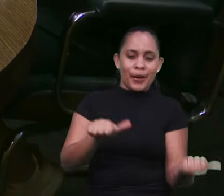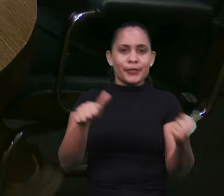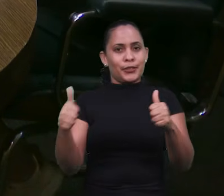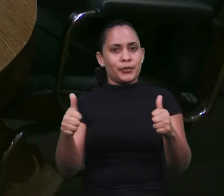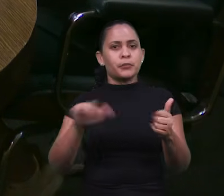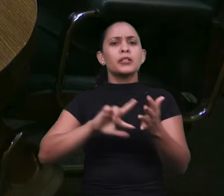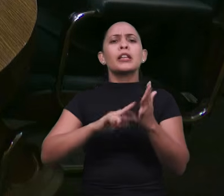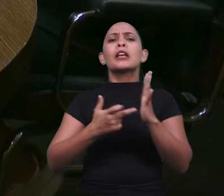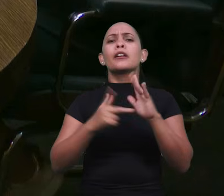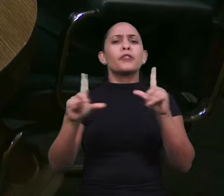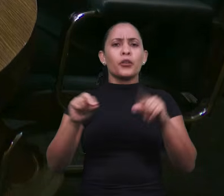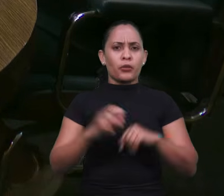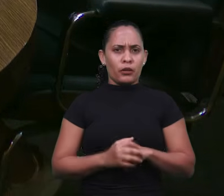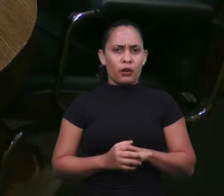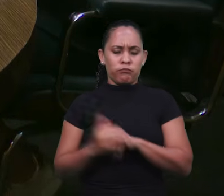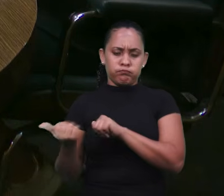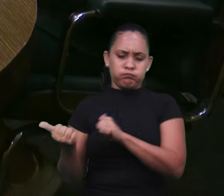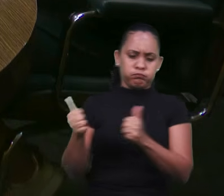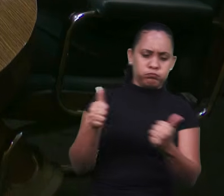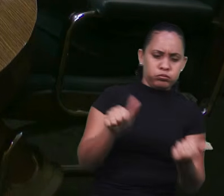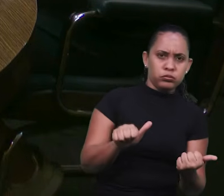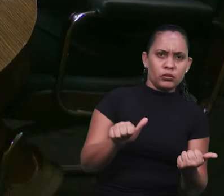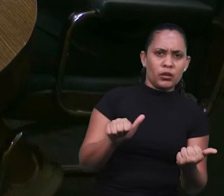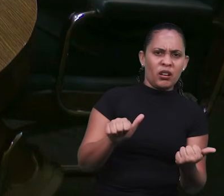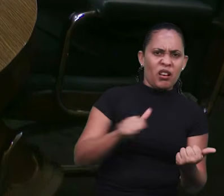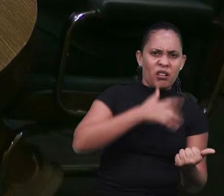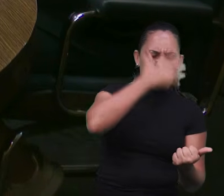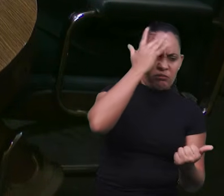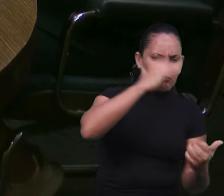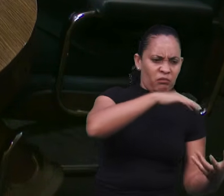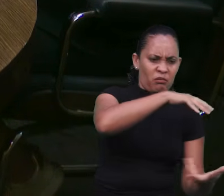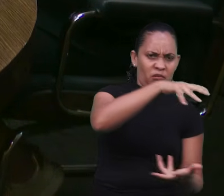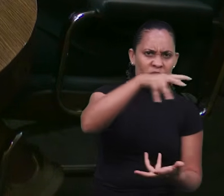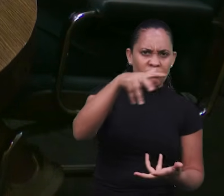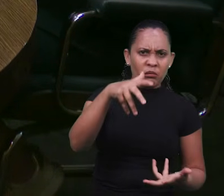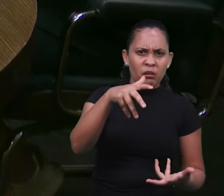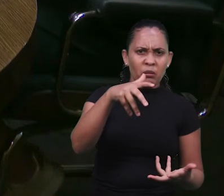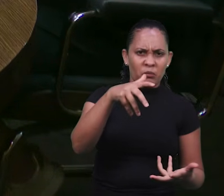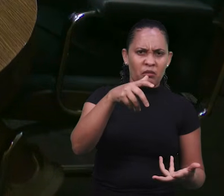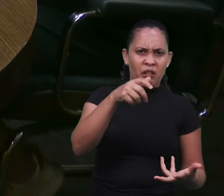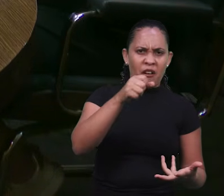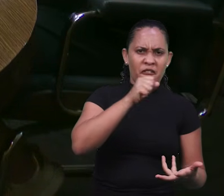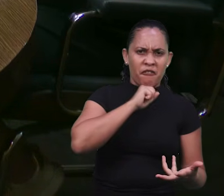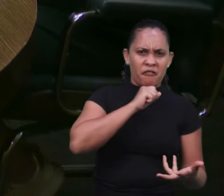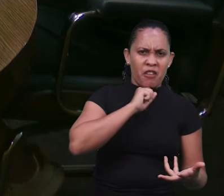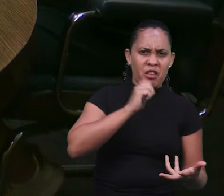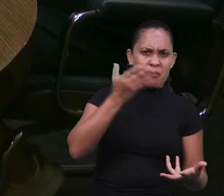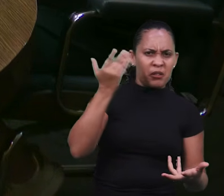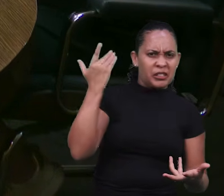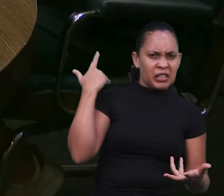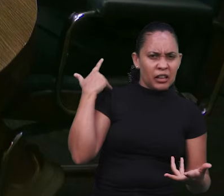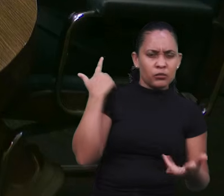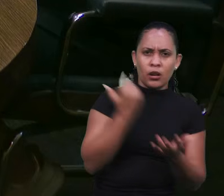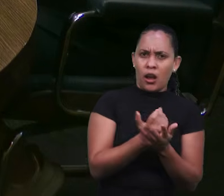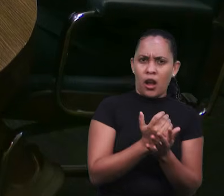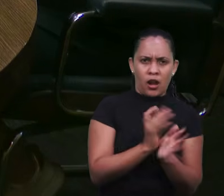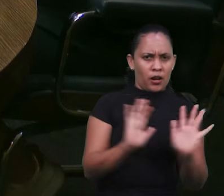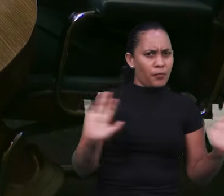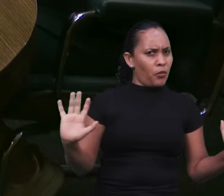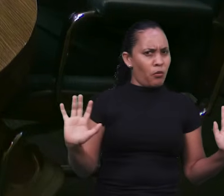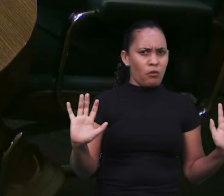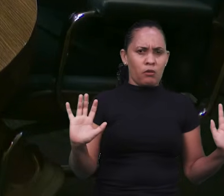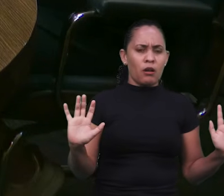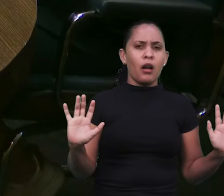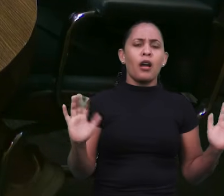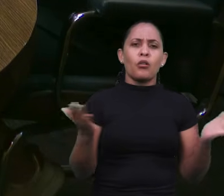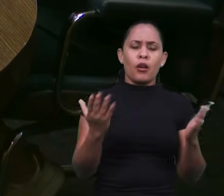Morri para o mundo e revivi com Cristo. Então, eu tive uma vida transformada, né? E aí a gente traz essa questão do